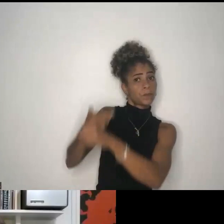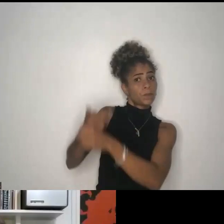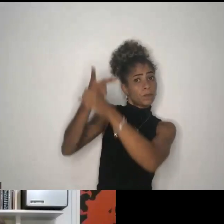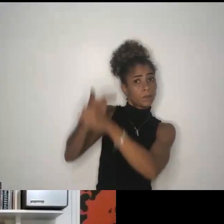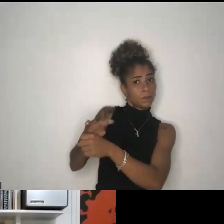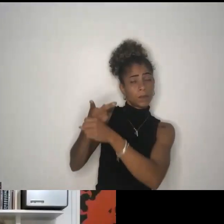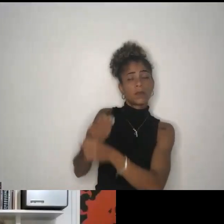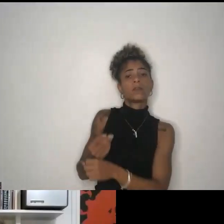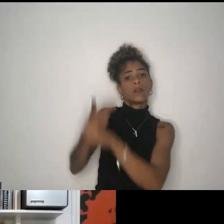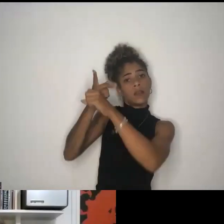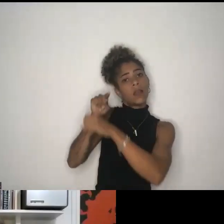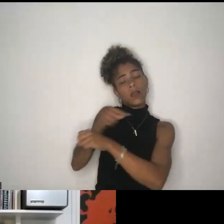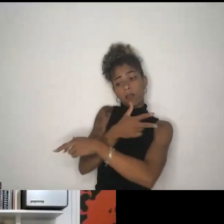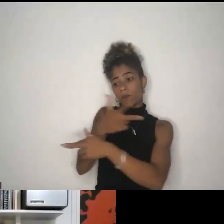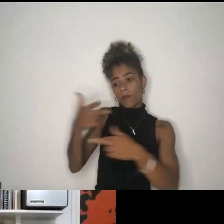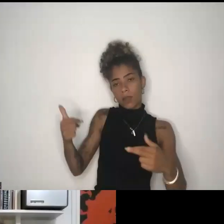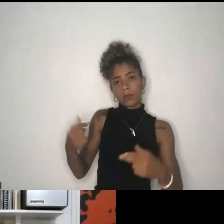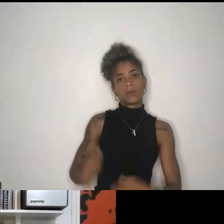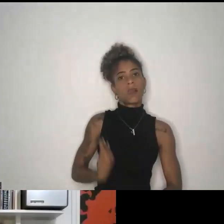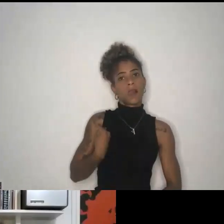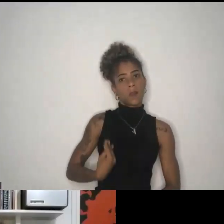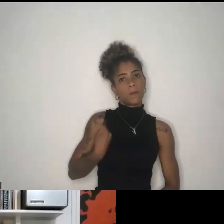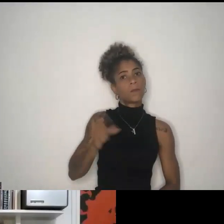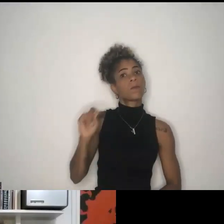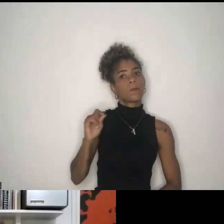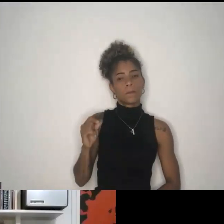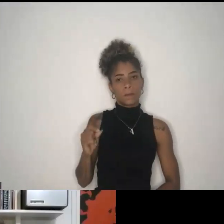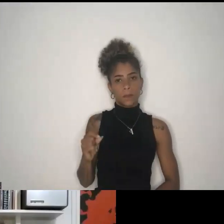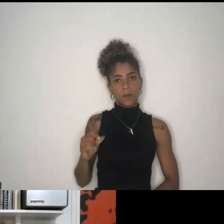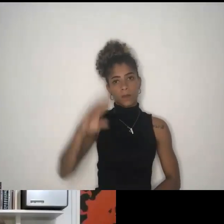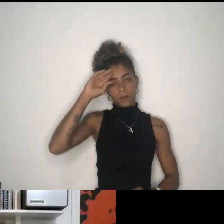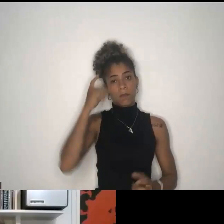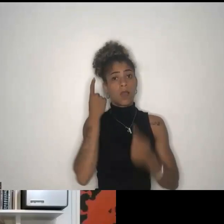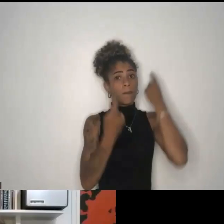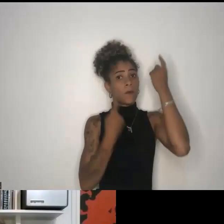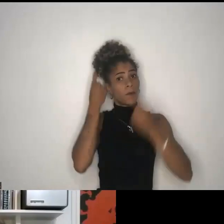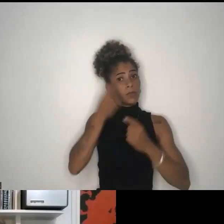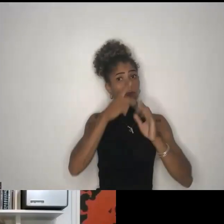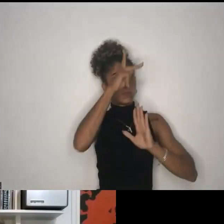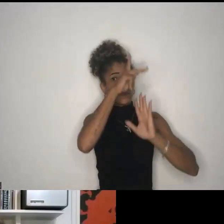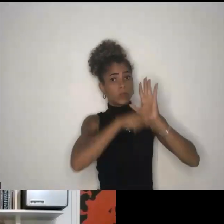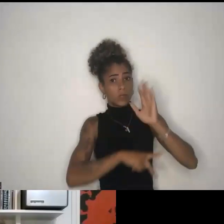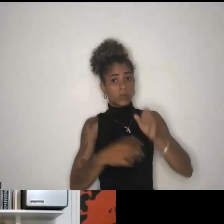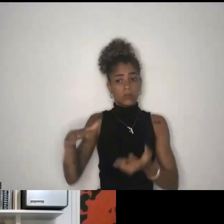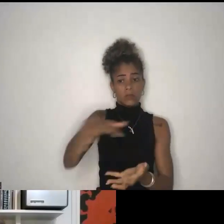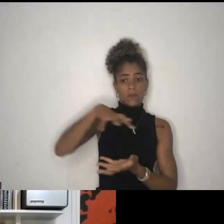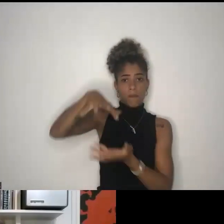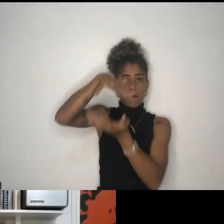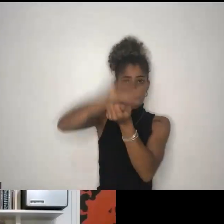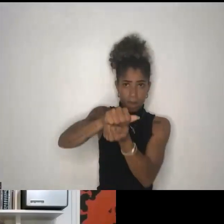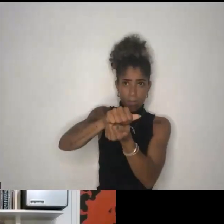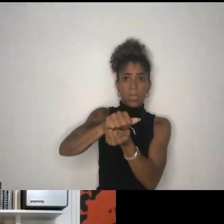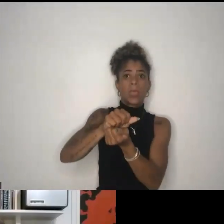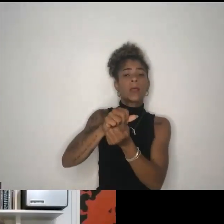a gente ganhou vários assim existia sempre uma uma preocupação de um projeto de sustentabilidade né que ele envolve